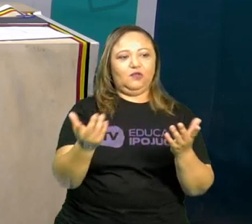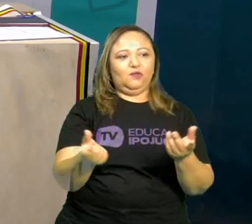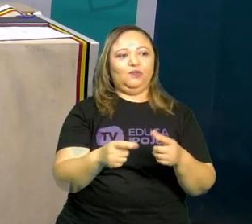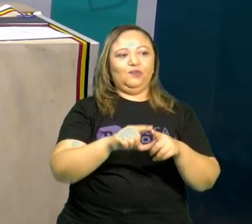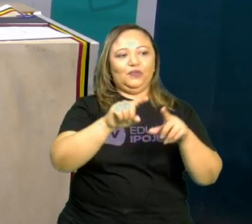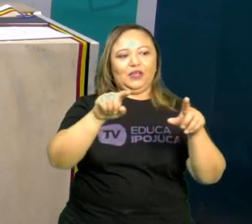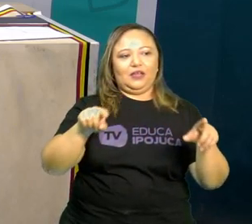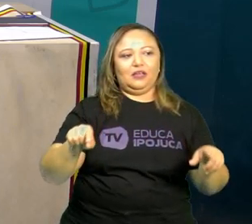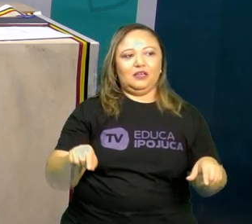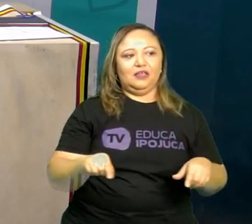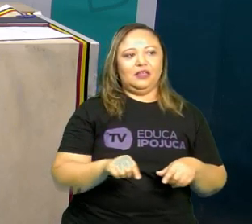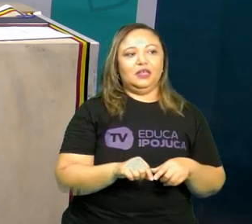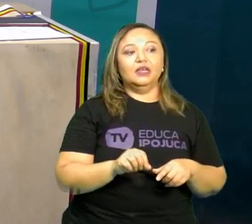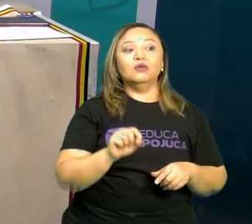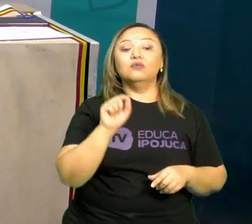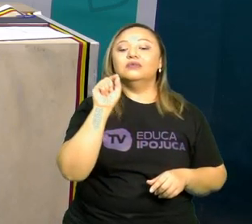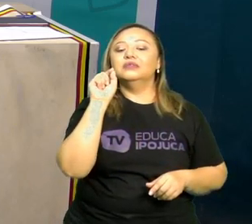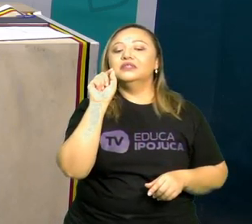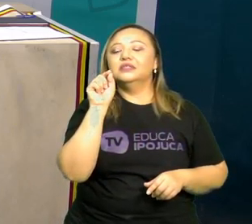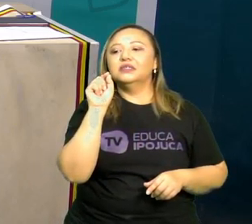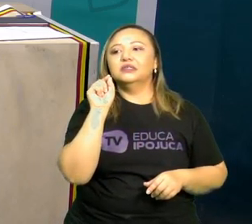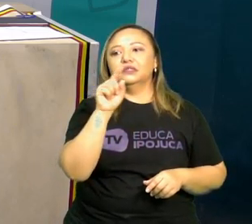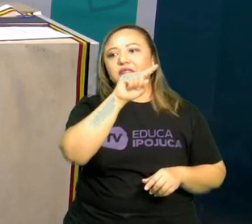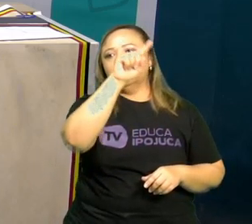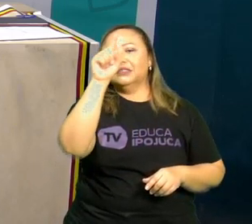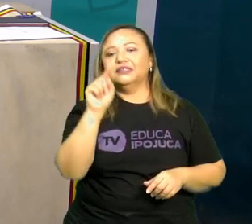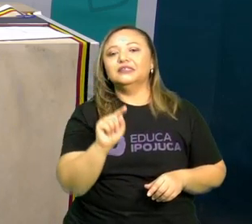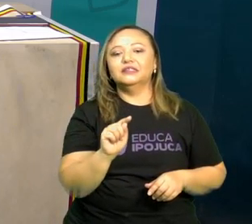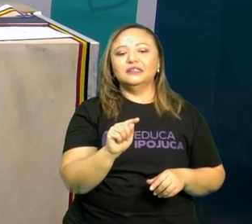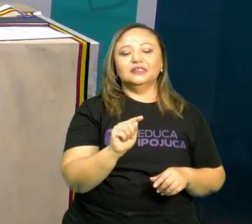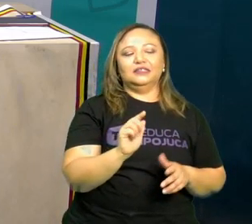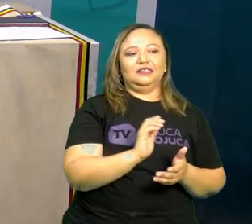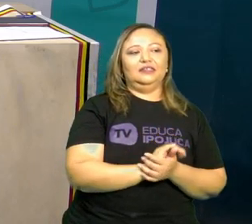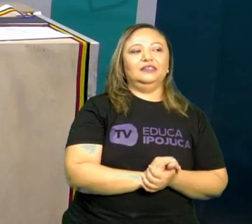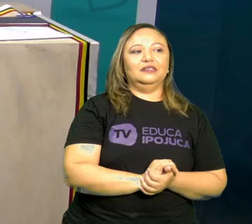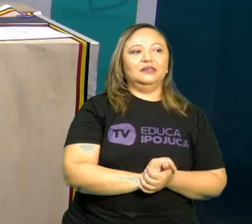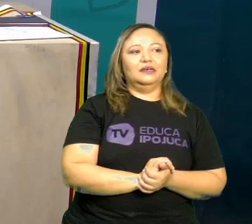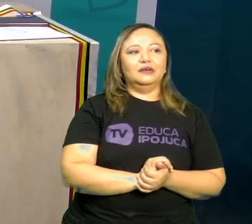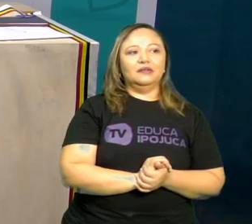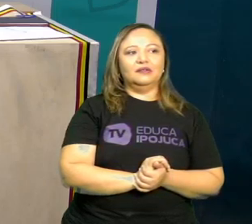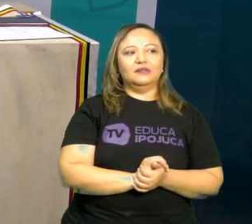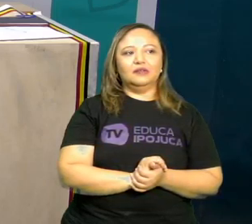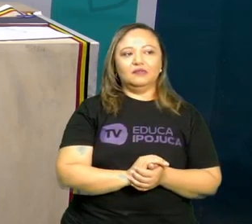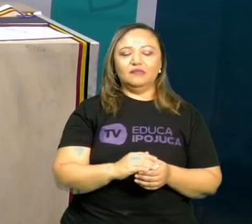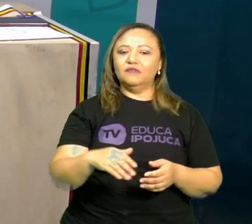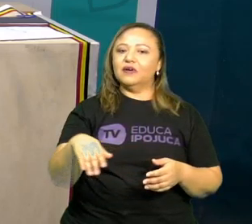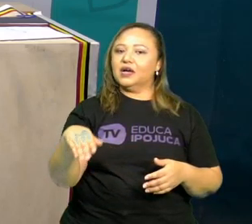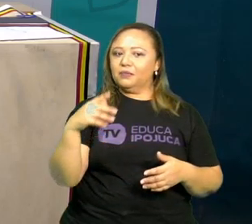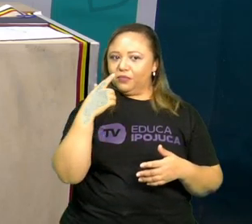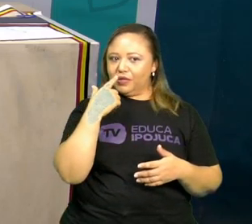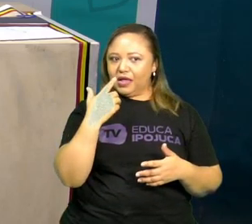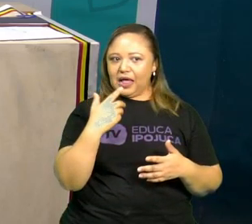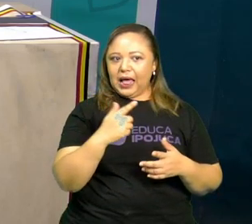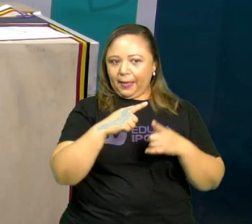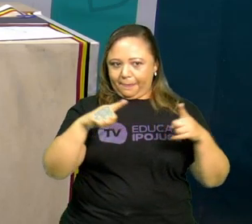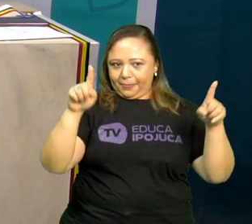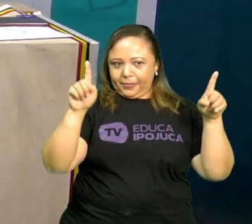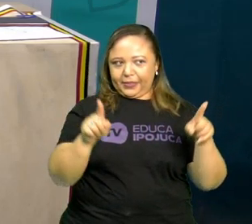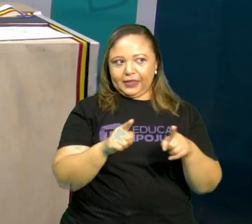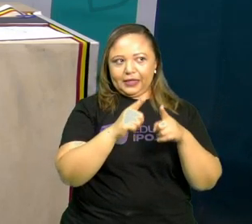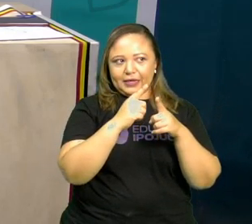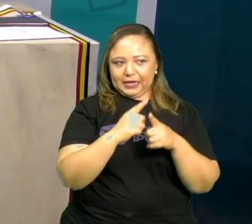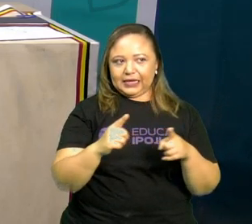esperar o que será que tem nessa caixinha e vamos cantar a musiquinha